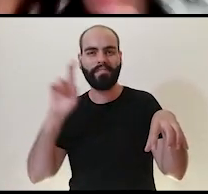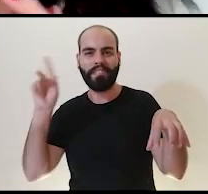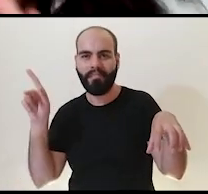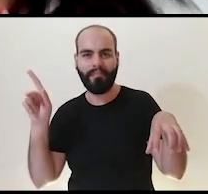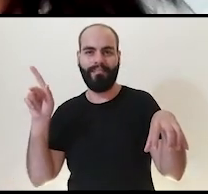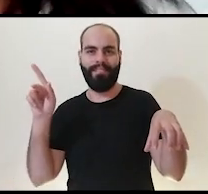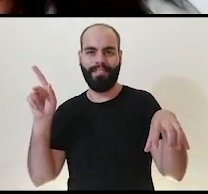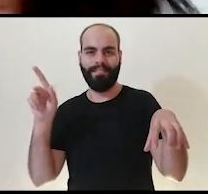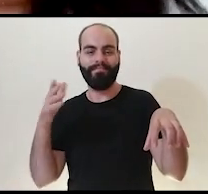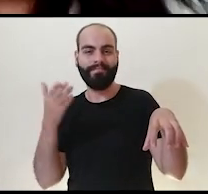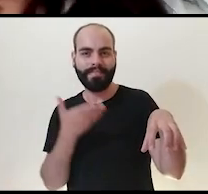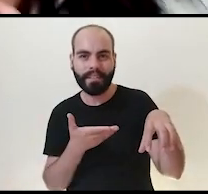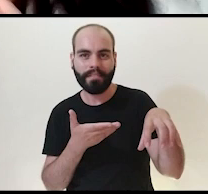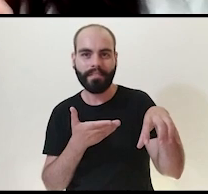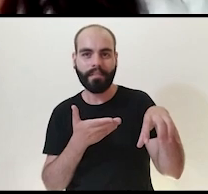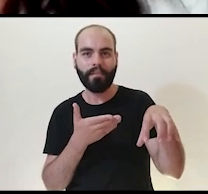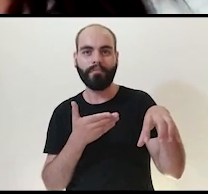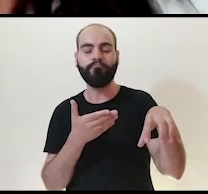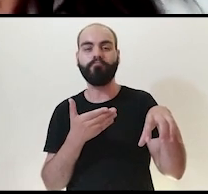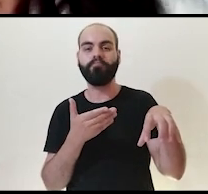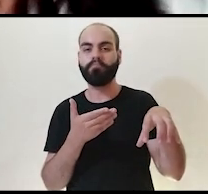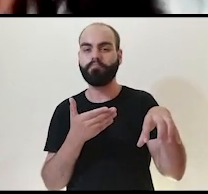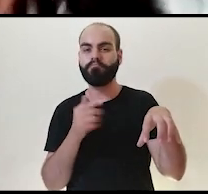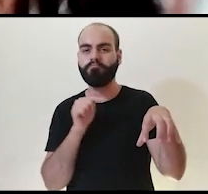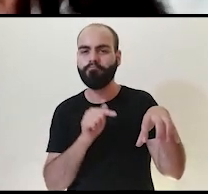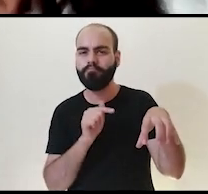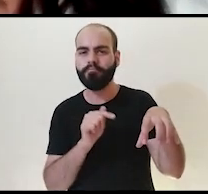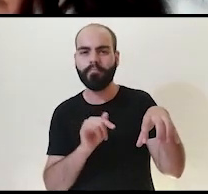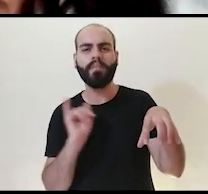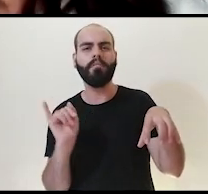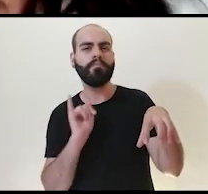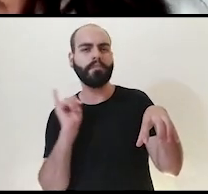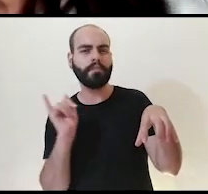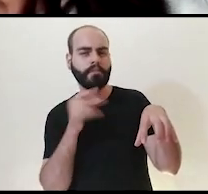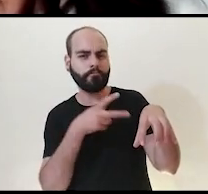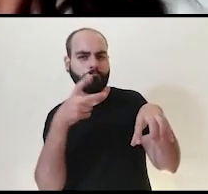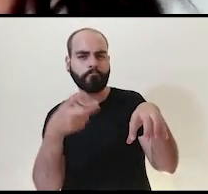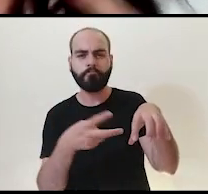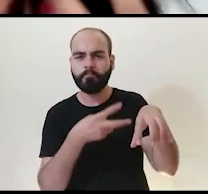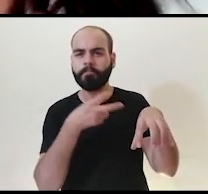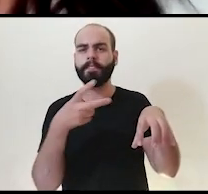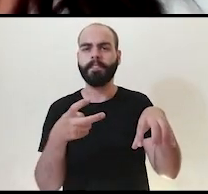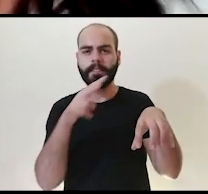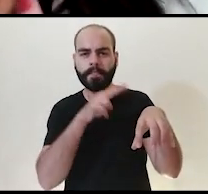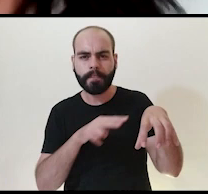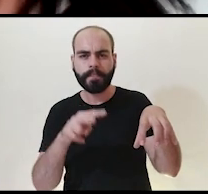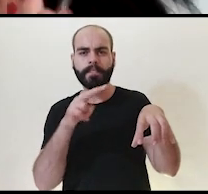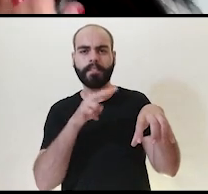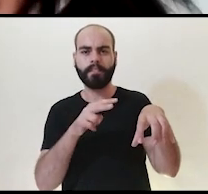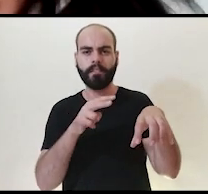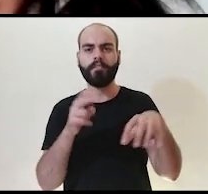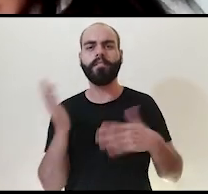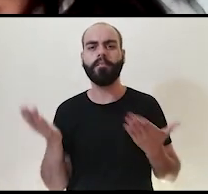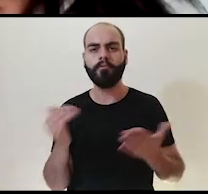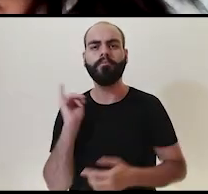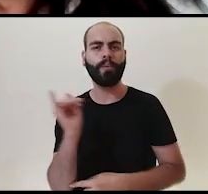a Aline vai falar, não quero entrar muito porque essa parte é dela, mas achei muito importante esse ponto que você trouxe de investir no celular,